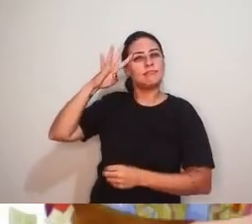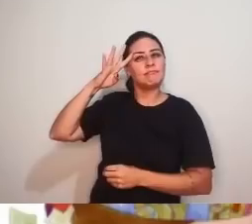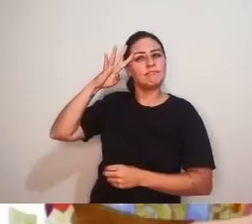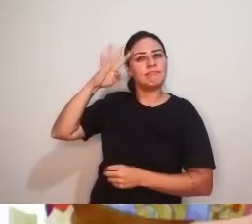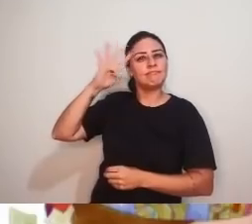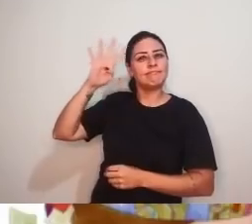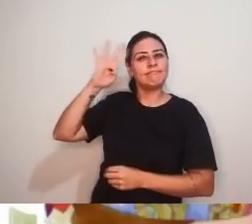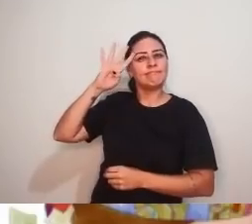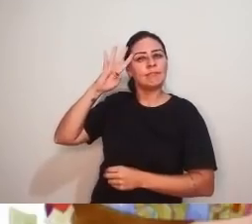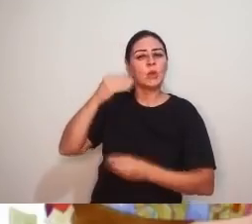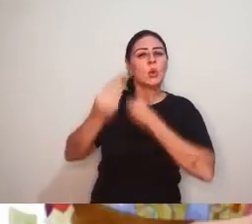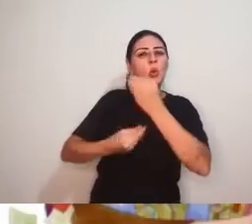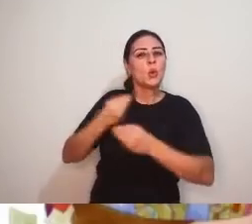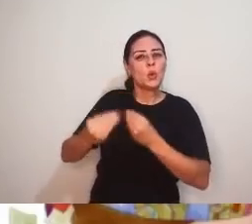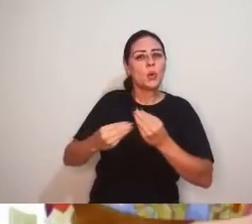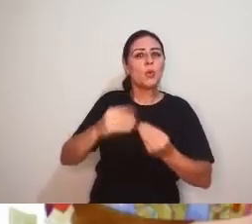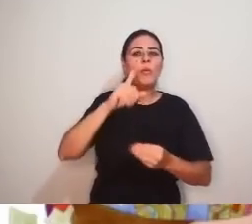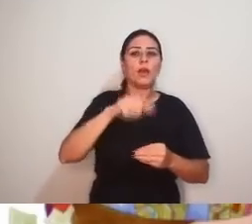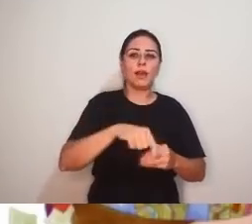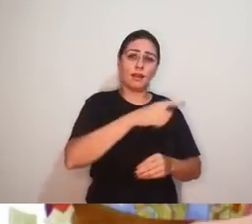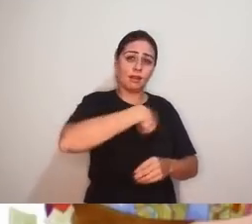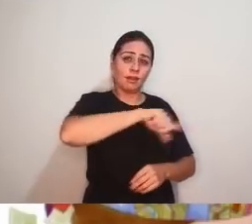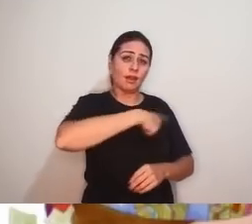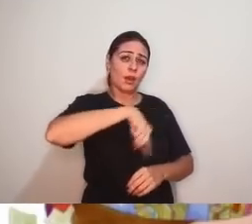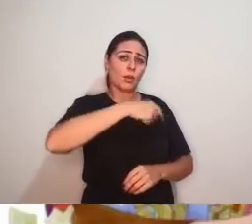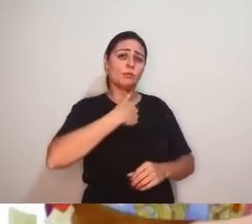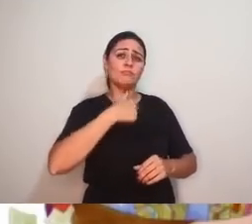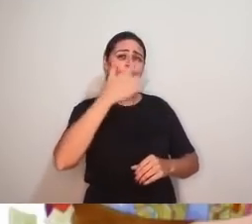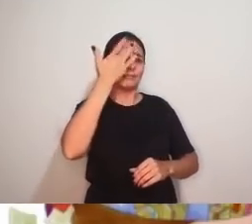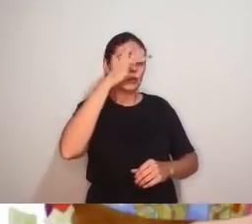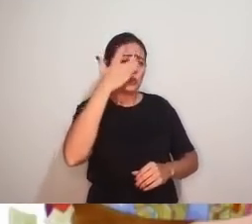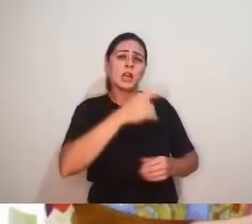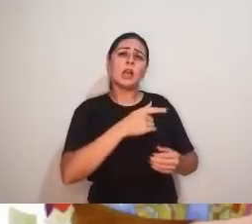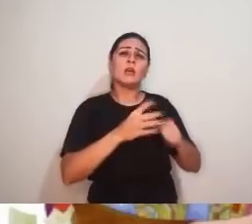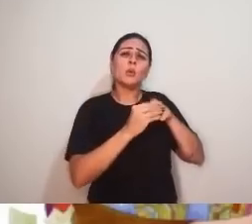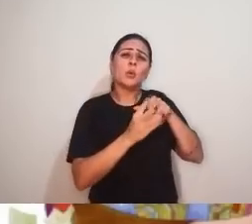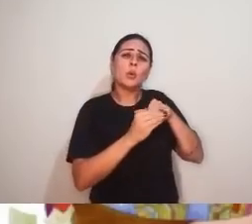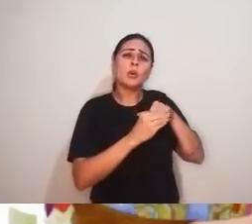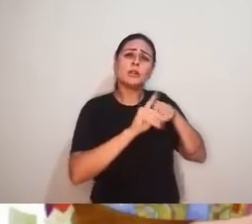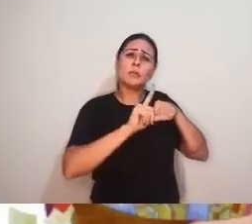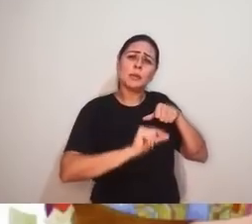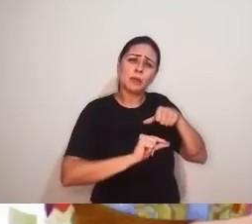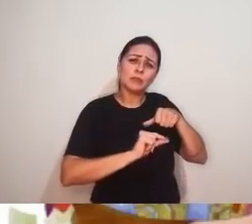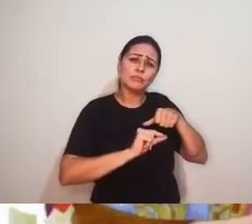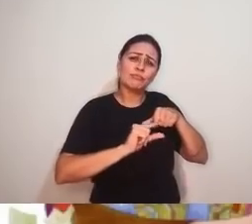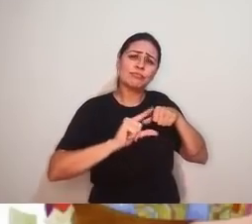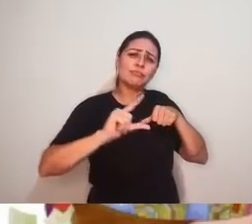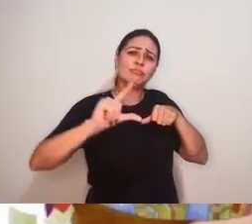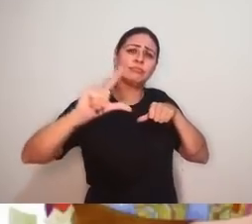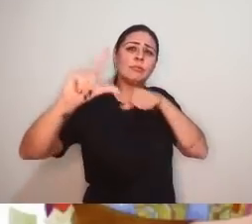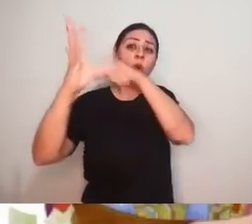funcionar nos leva da ignorância para o conhecimento. Da